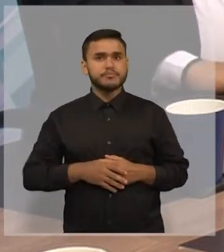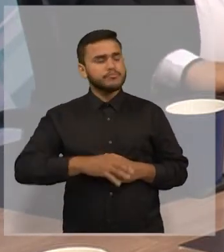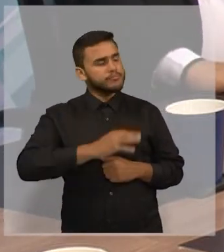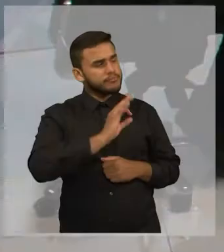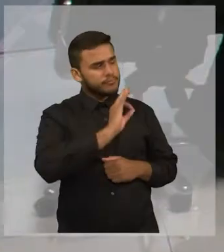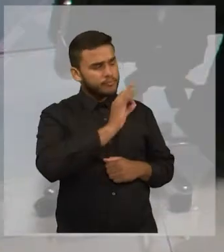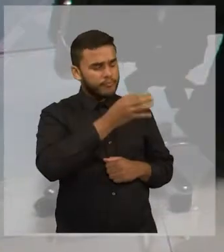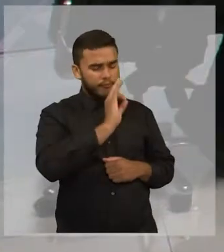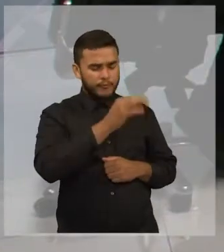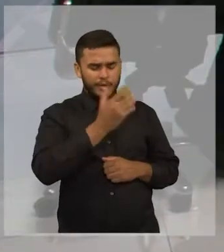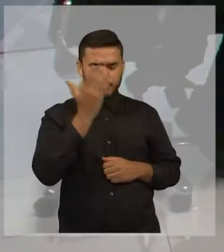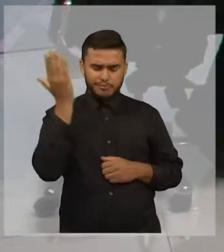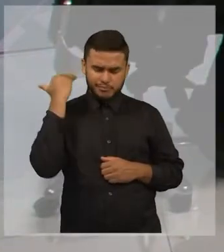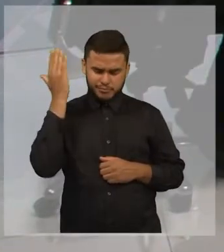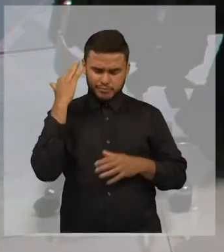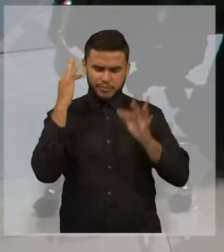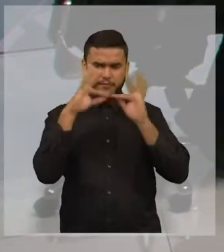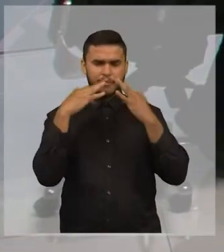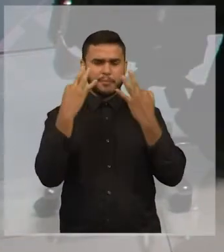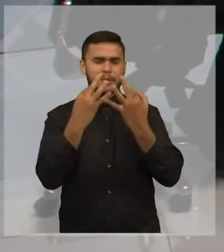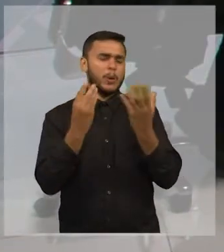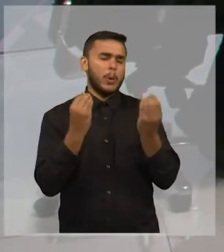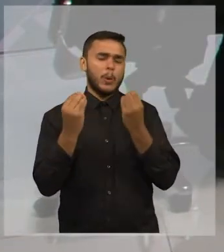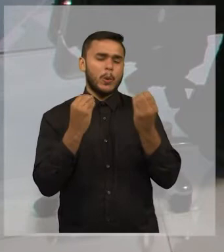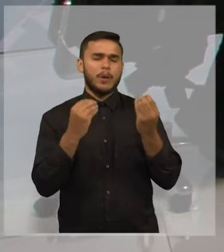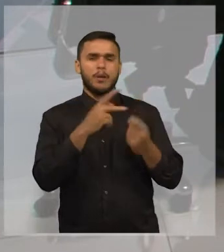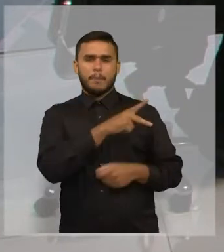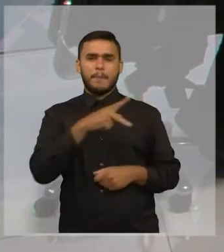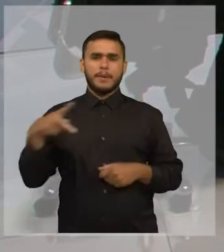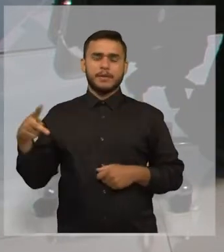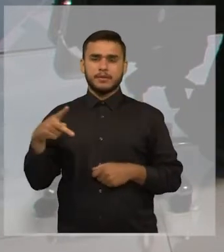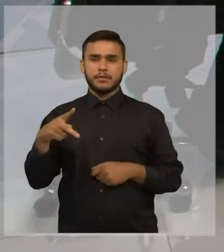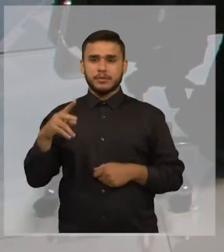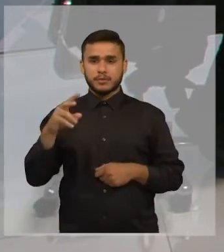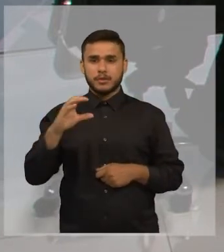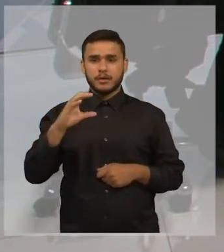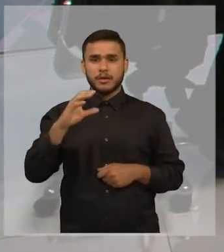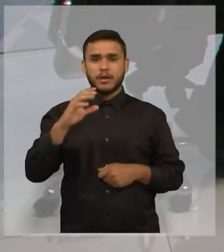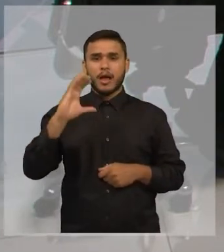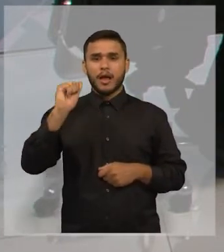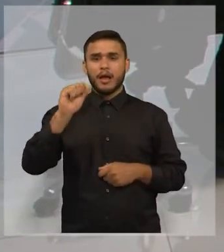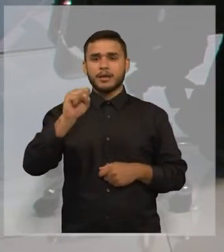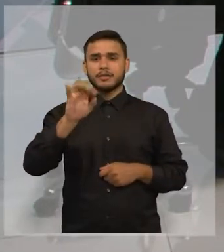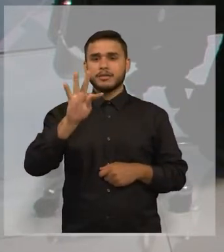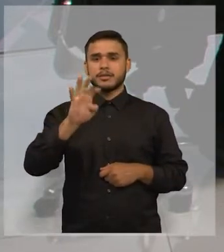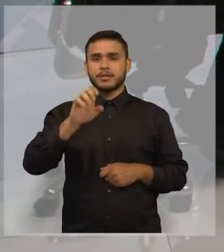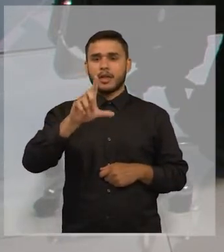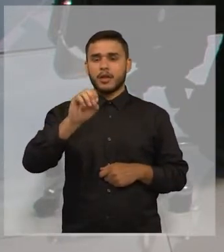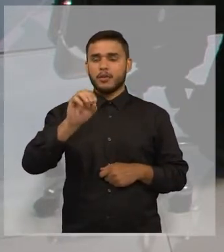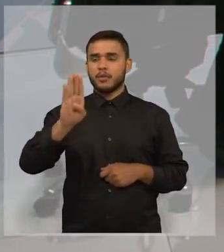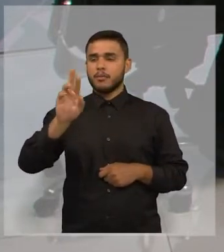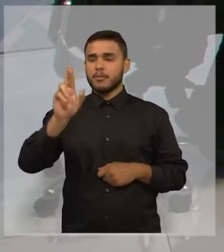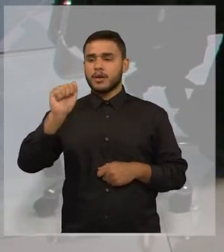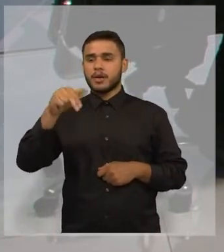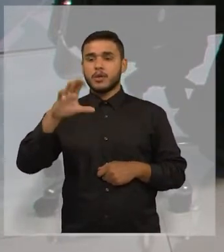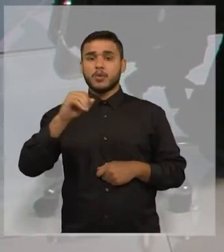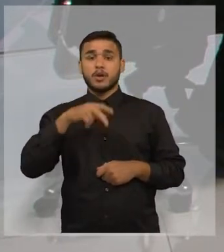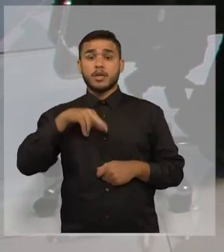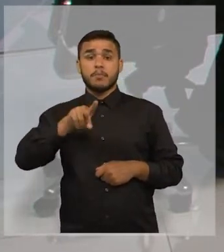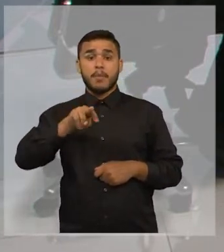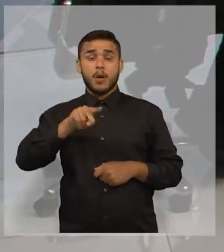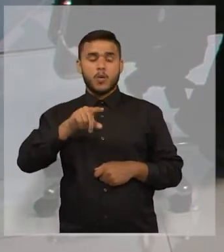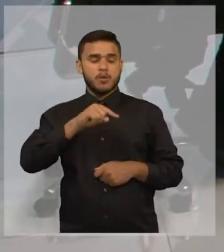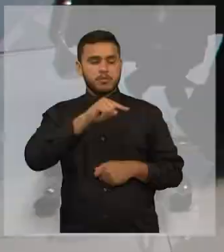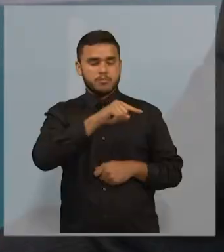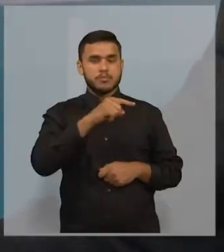de família, talvez o assinante não saiba, que é um fato antigo, nós todos sabemos, aquela história do presidente Castelo Branco, que tinha um irmão